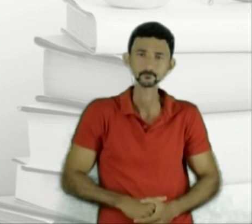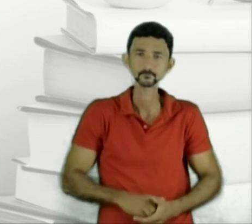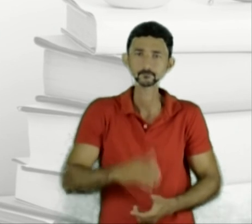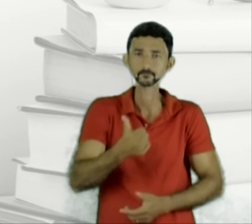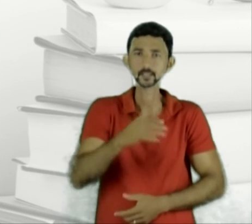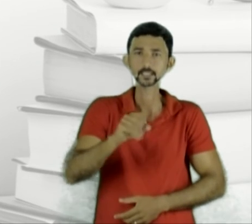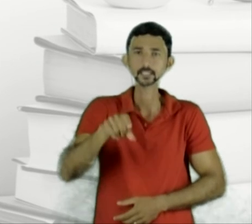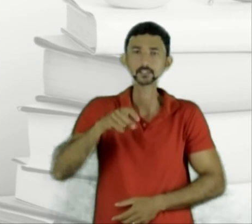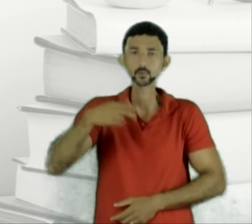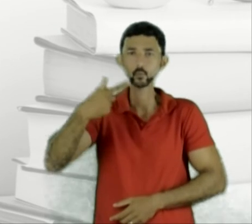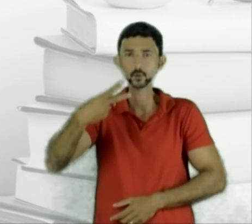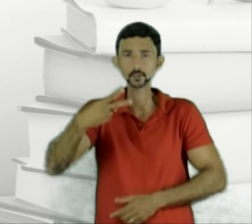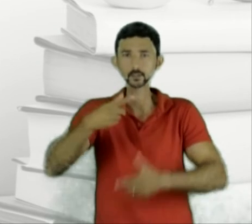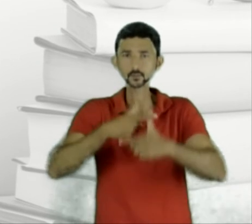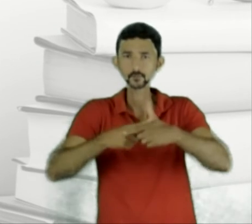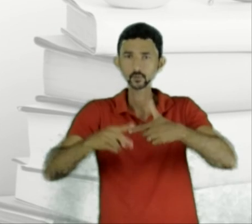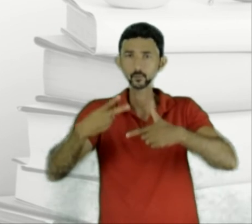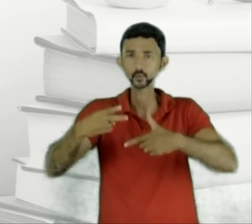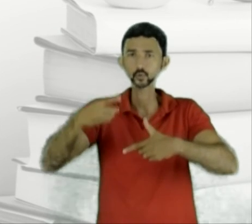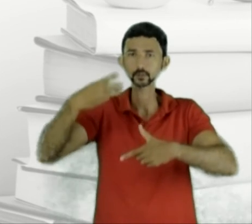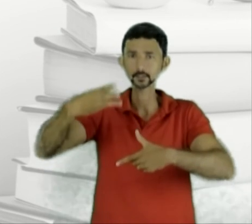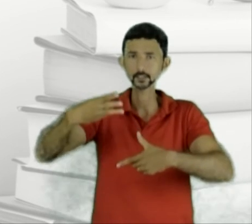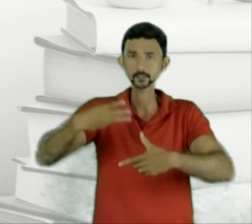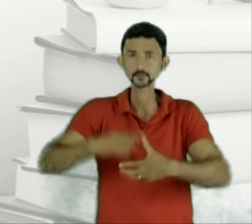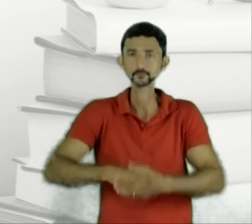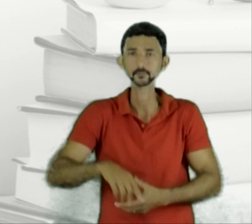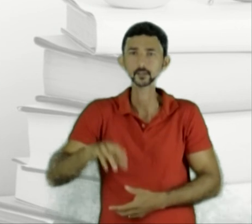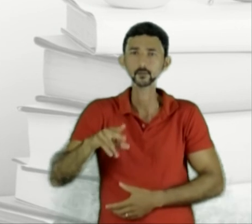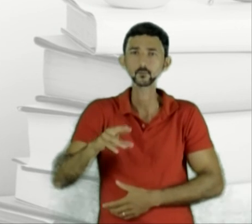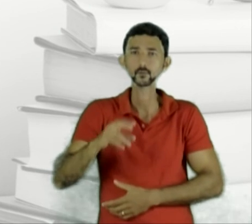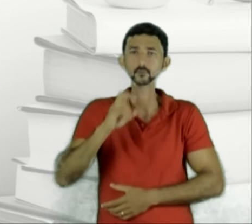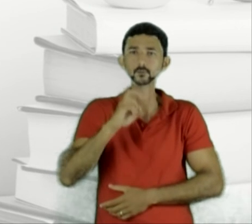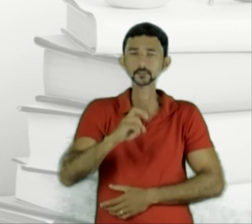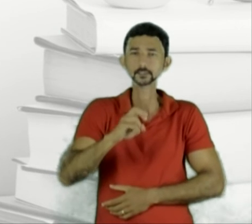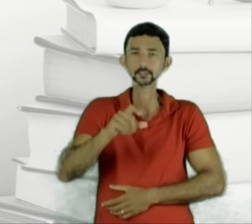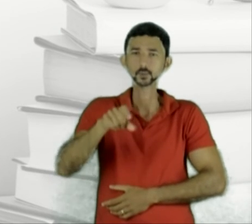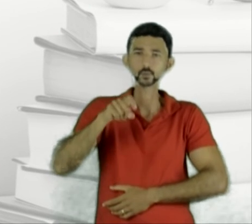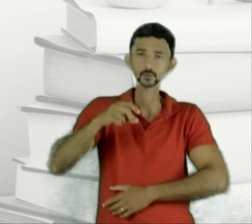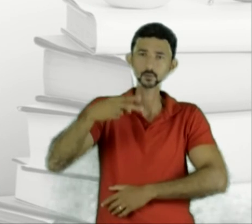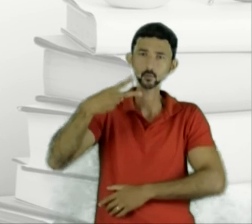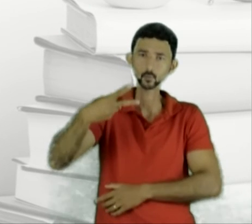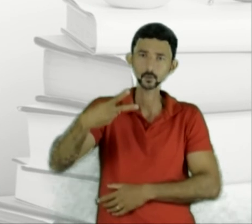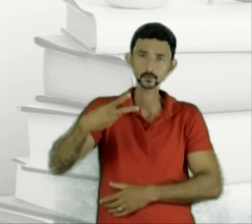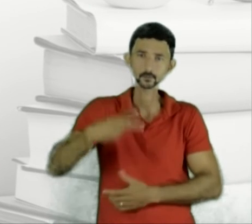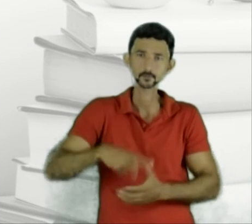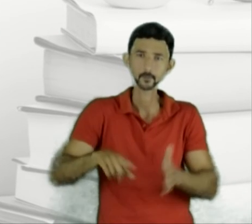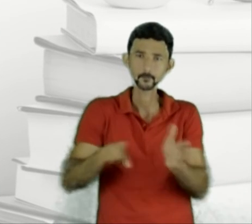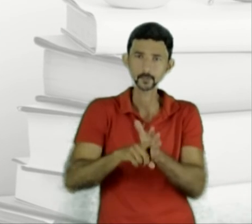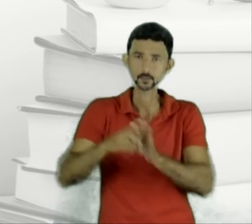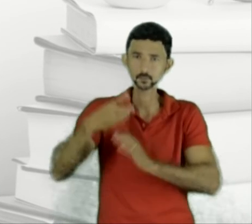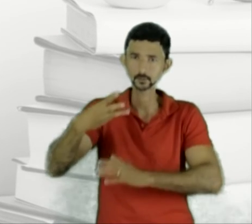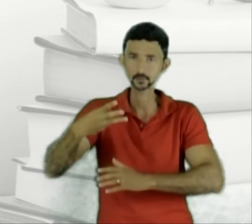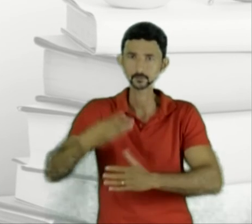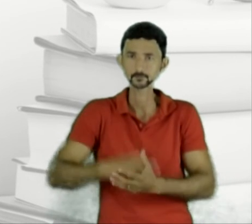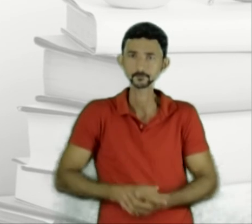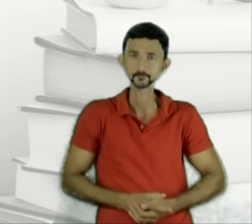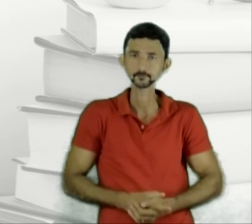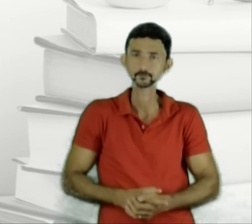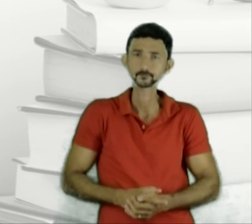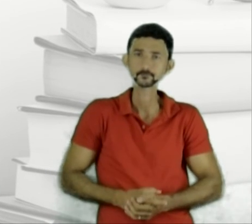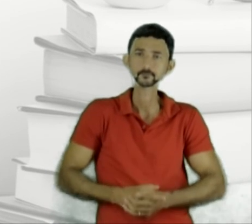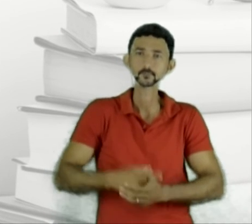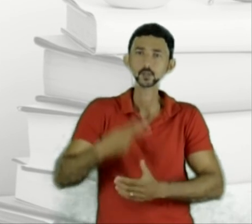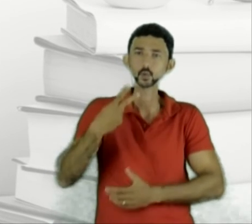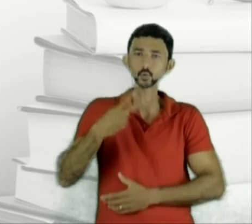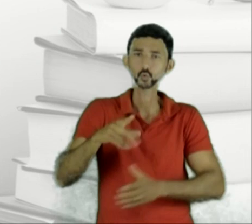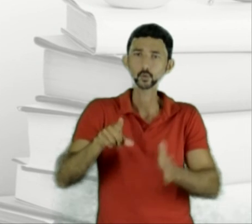10x ao quadrado dividido por 2x ao cubo fica 5x elevado a 2 menos 3.